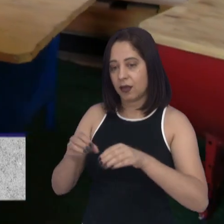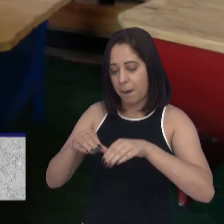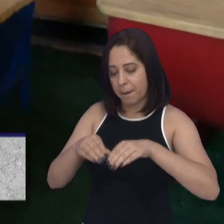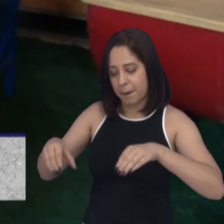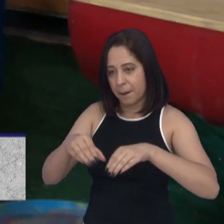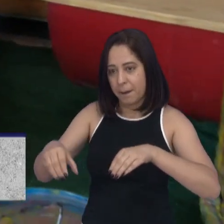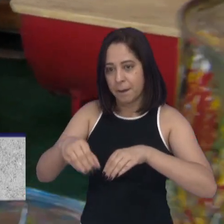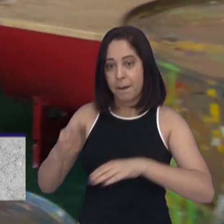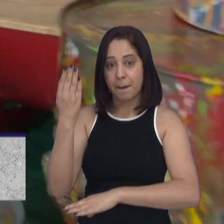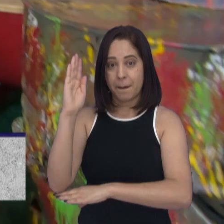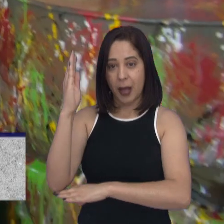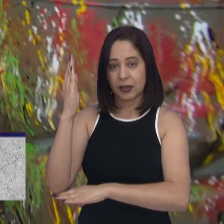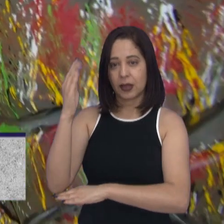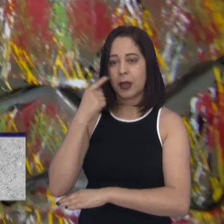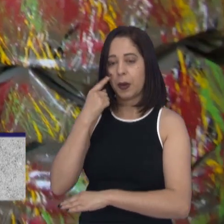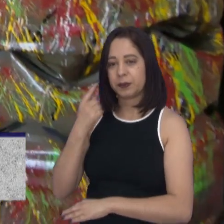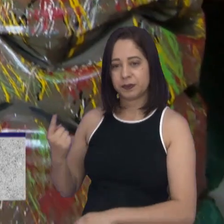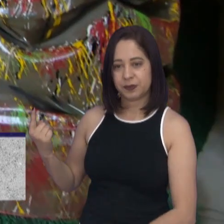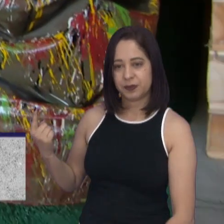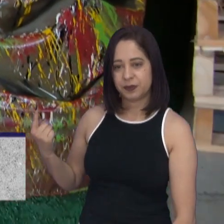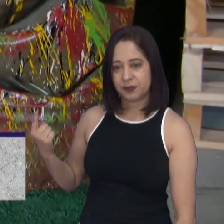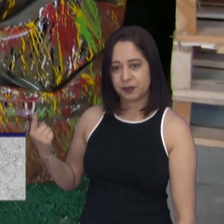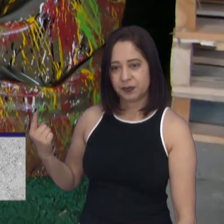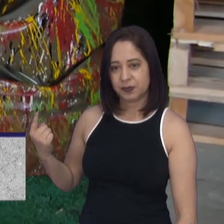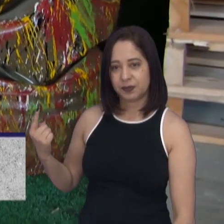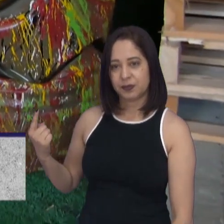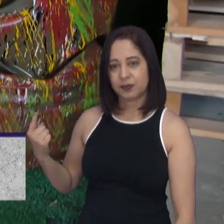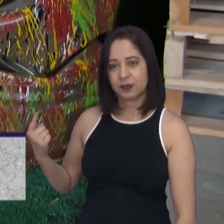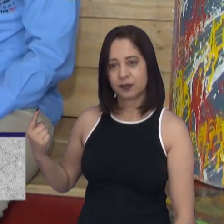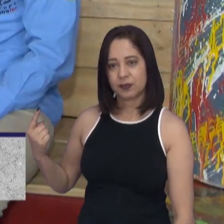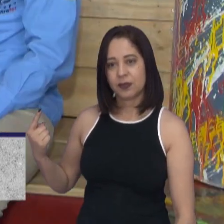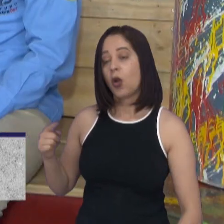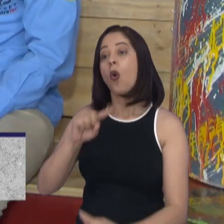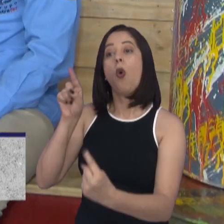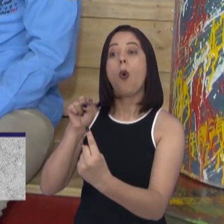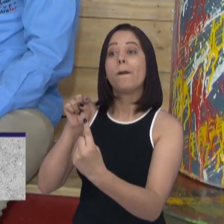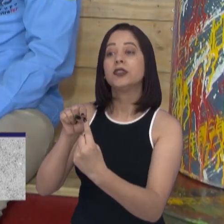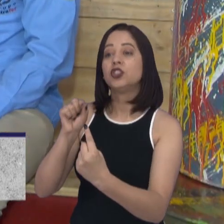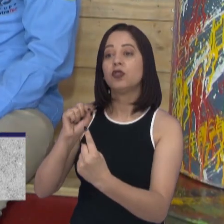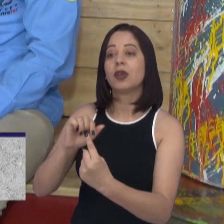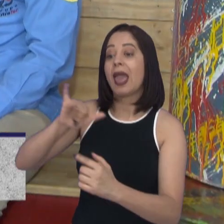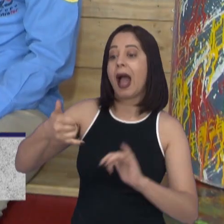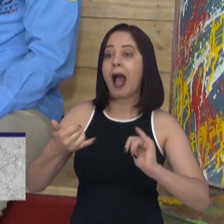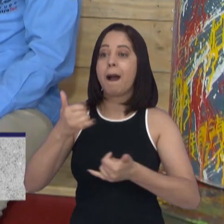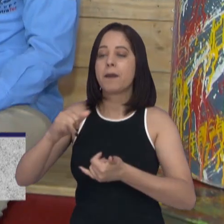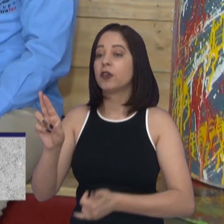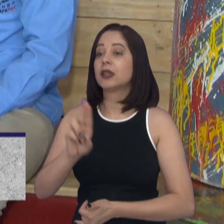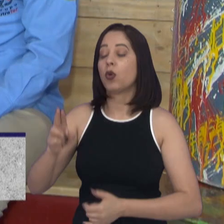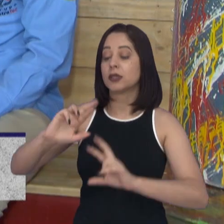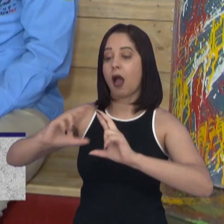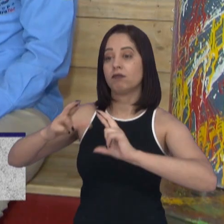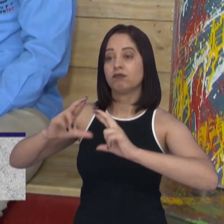né? Tambores menores, maiores, e esse trabalho ele é feito visando realmente o reaproveitamento dos materiais